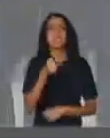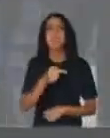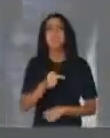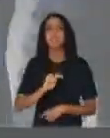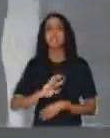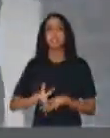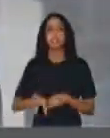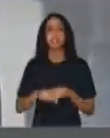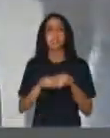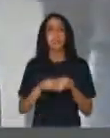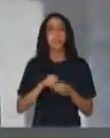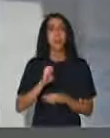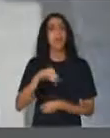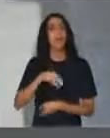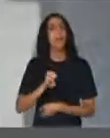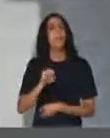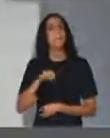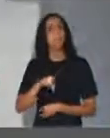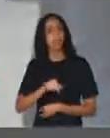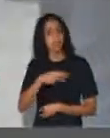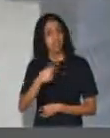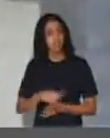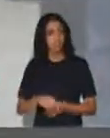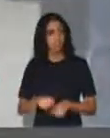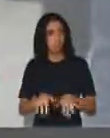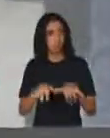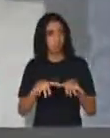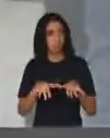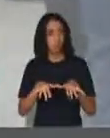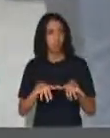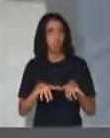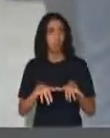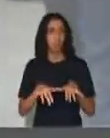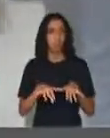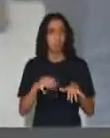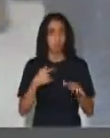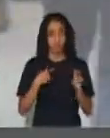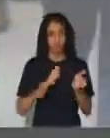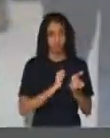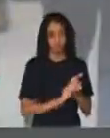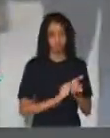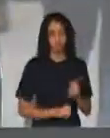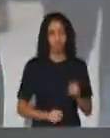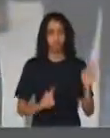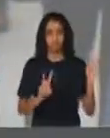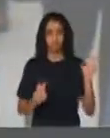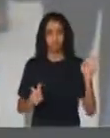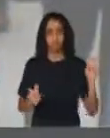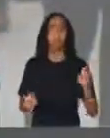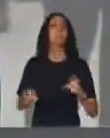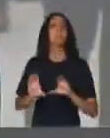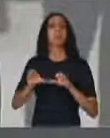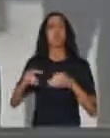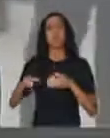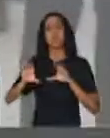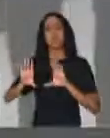emendas de plenário, as quais profiro parecer. Pela Comissão de